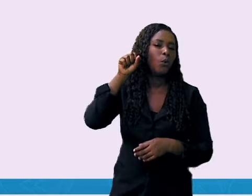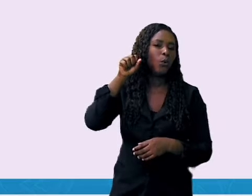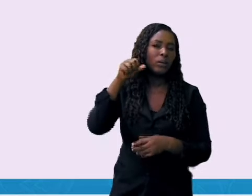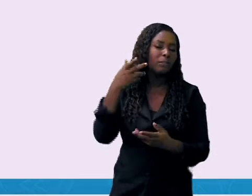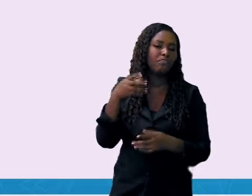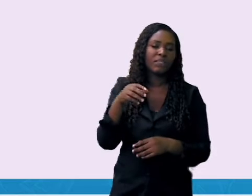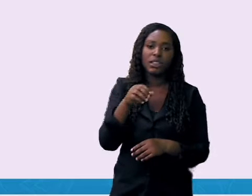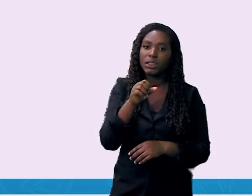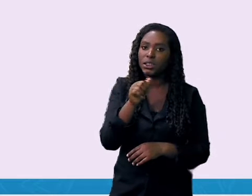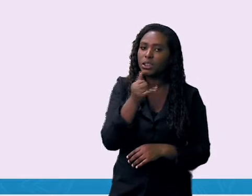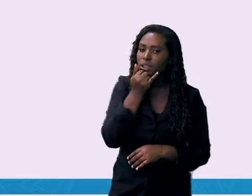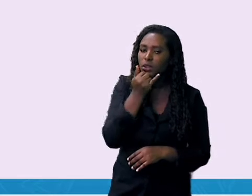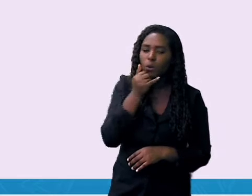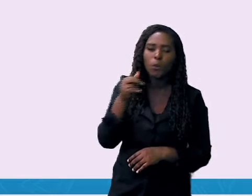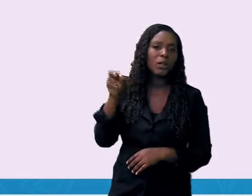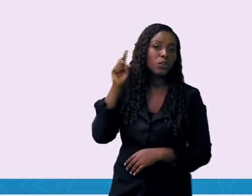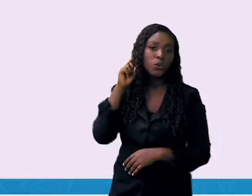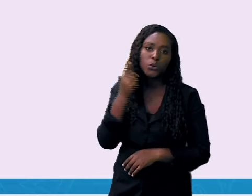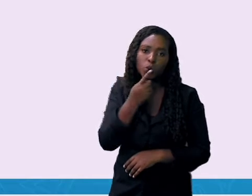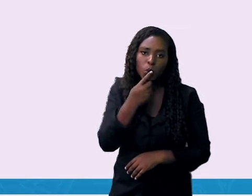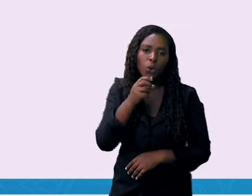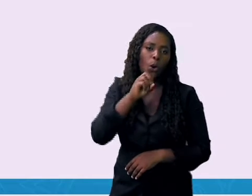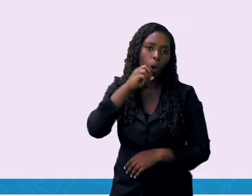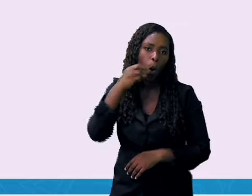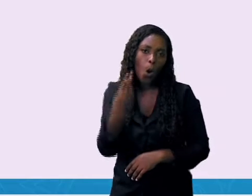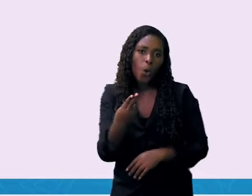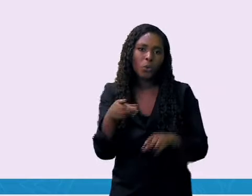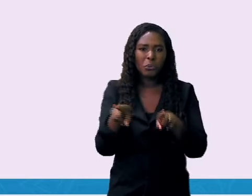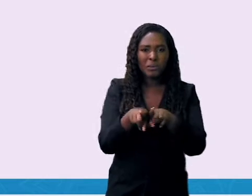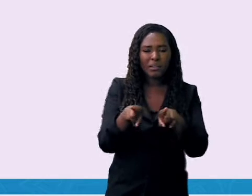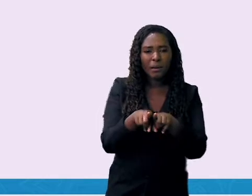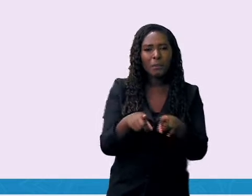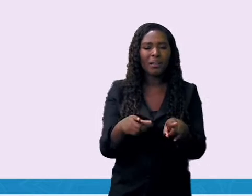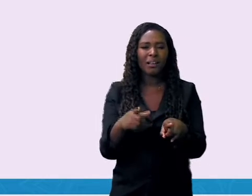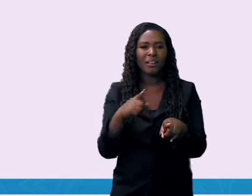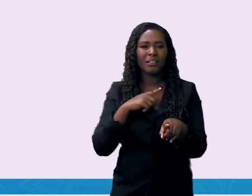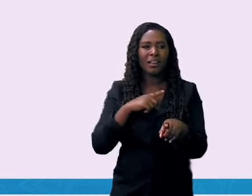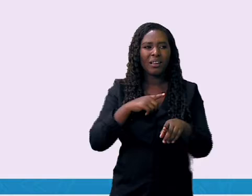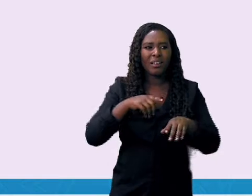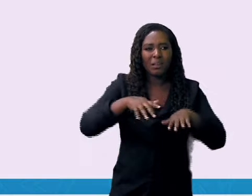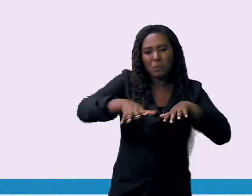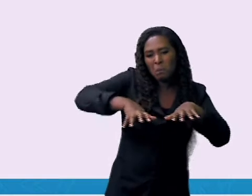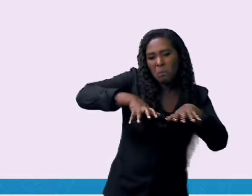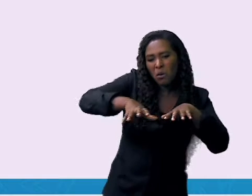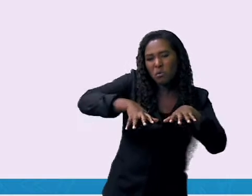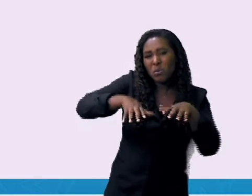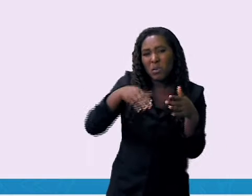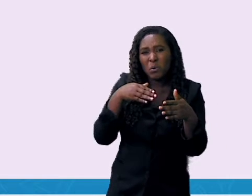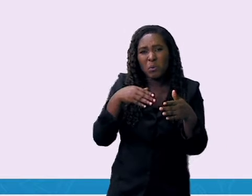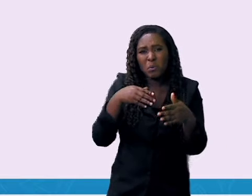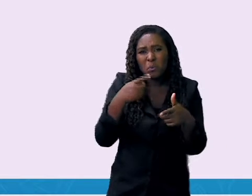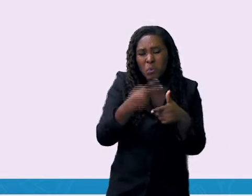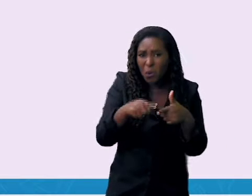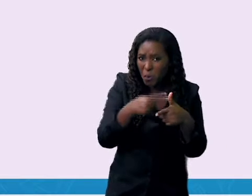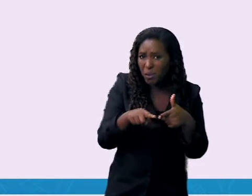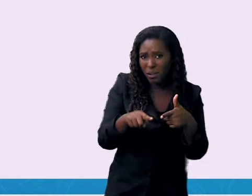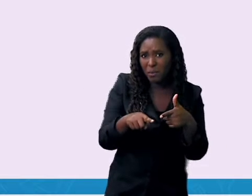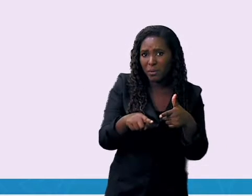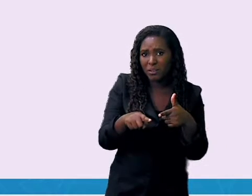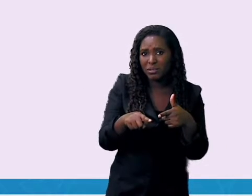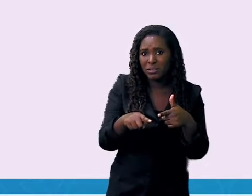o som, Algumas crianças, elas podem achar difícil expressar o que estão sentindo, porque não